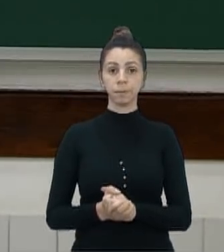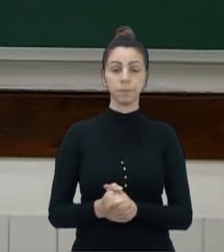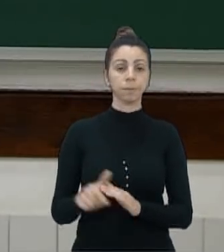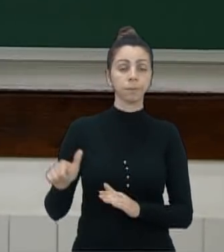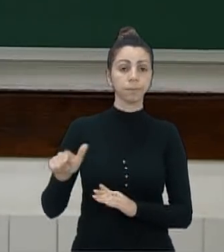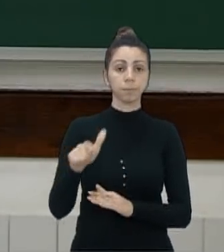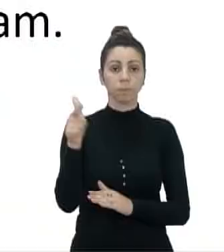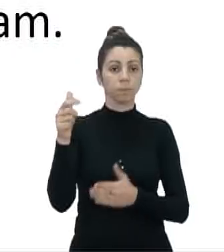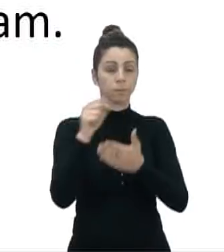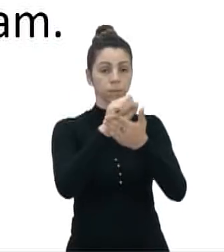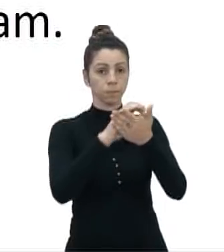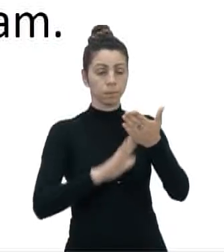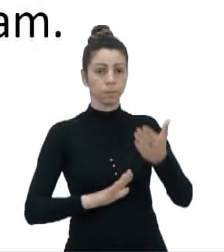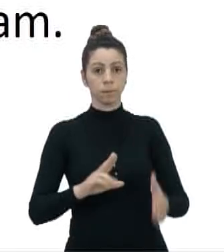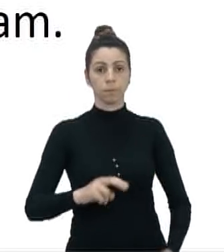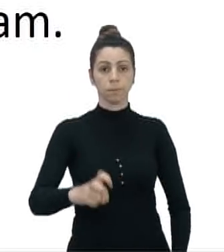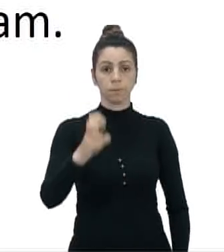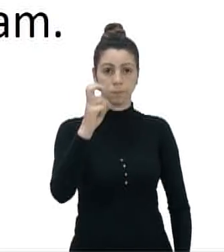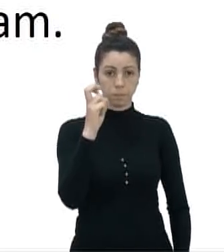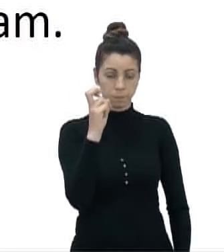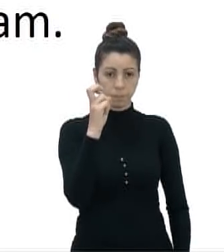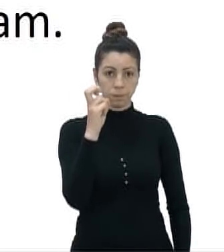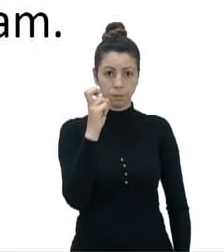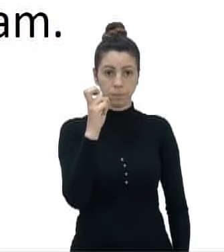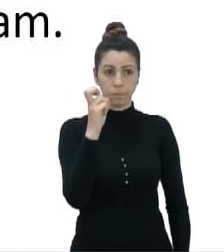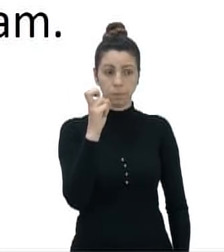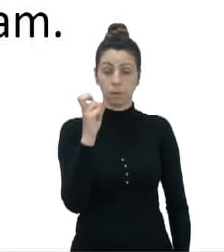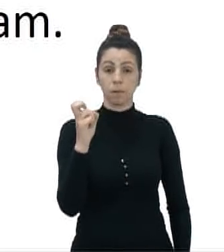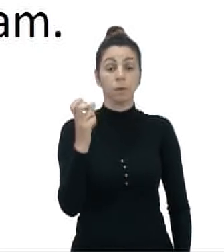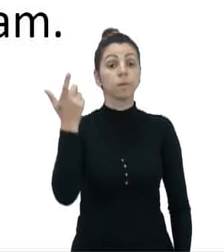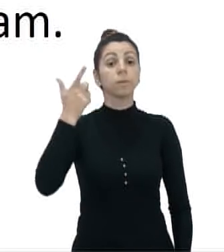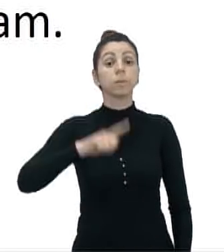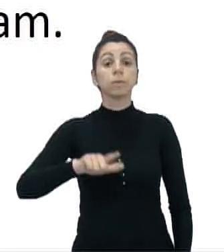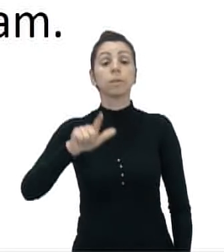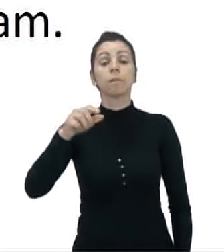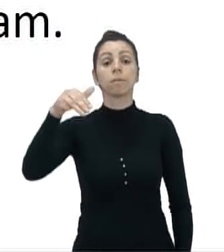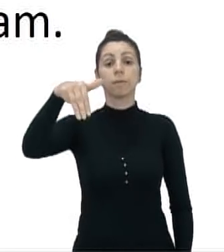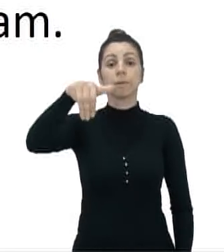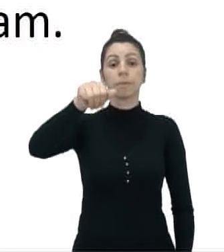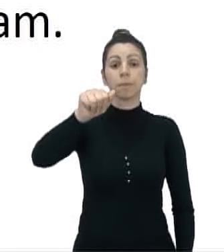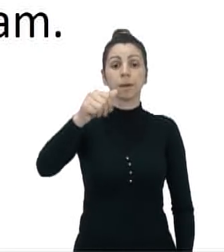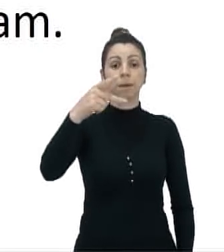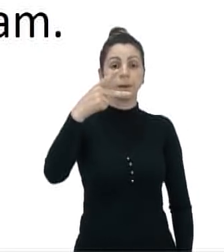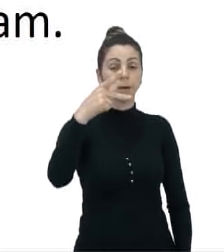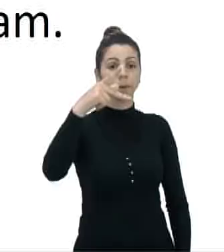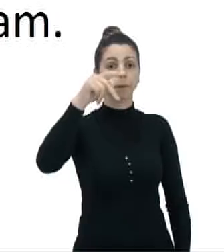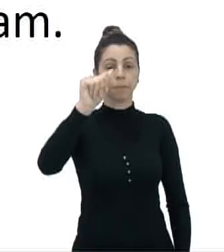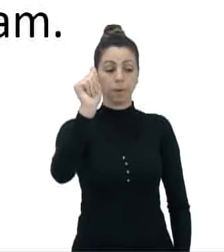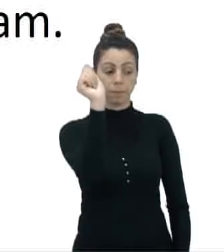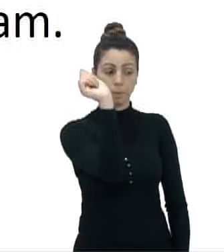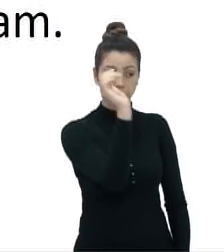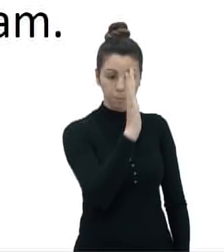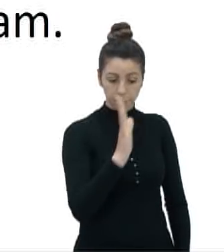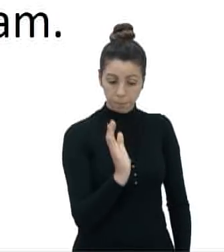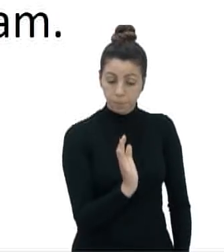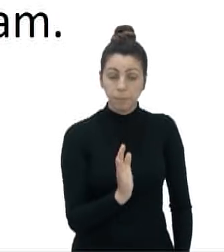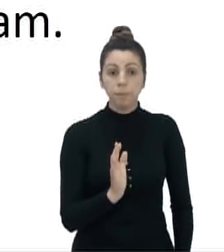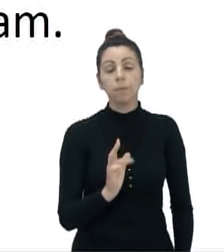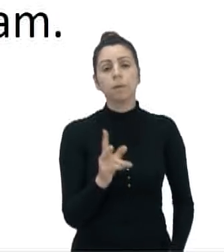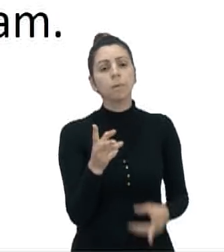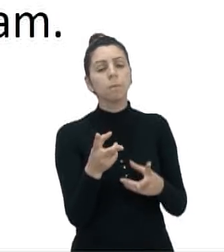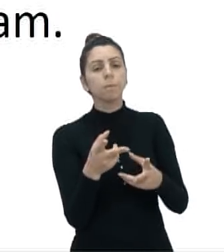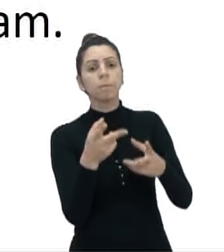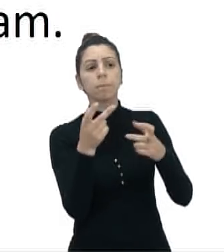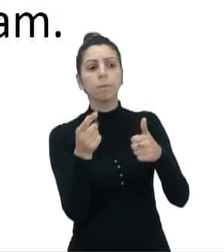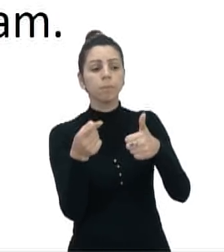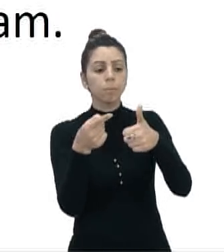Nesse exercício 5, ele passa ali, ó, novamente, só que agora é um mapa do Brasil. Observe o mapa do Brasil que está